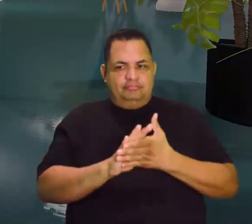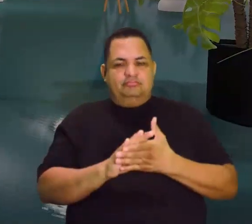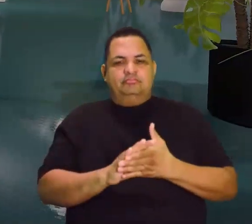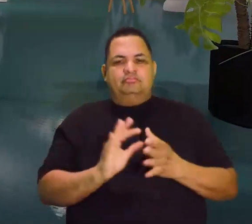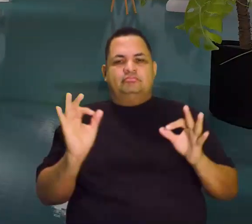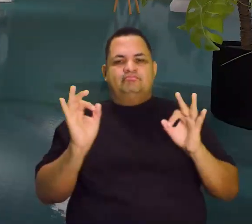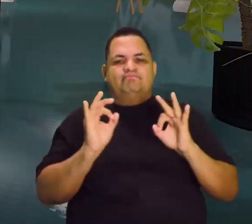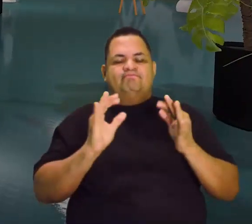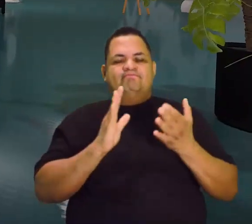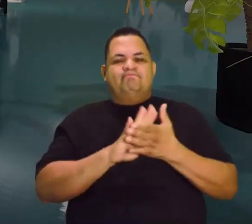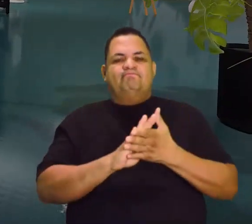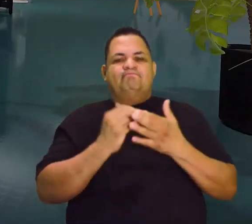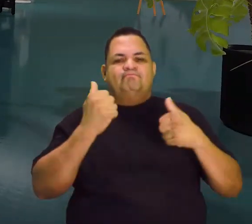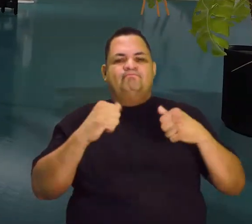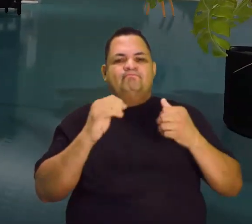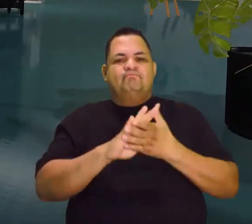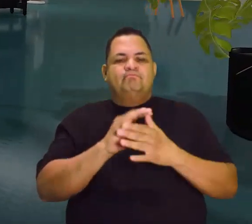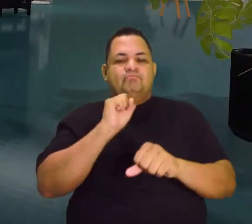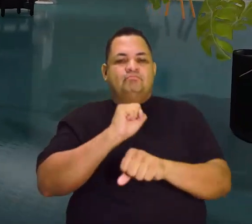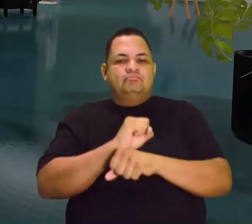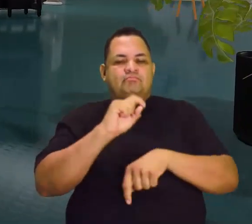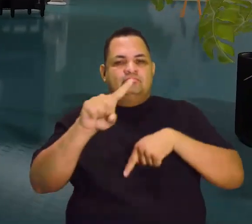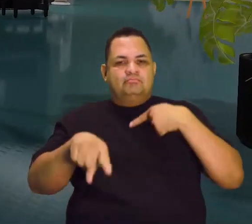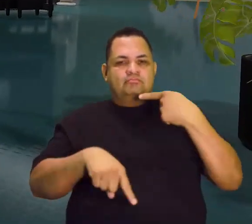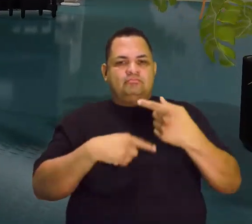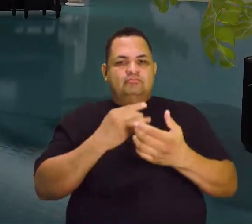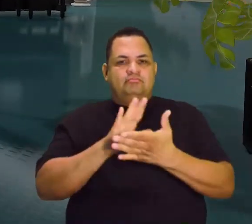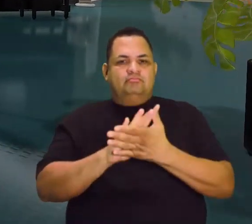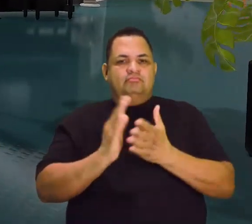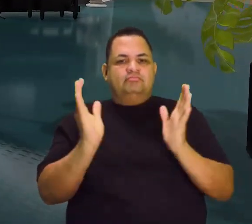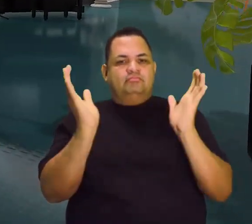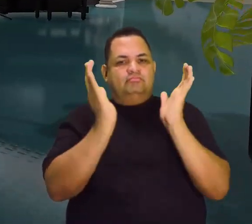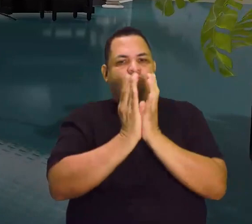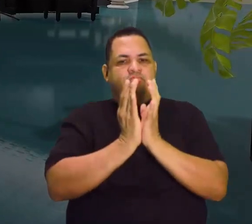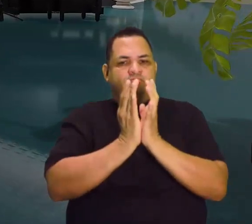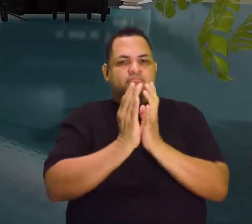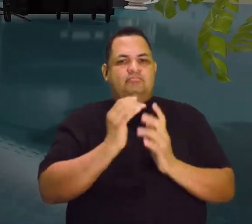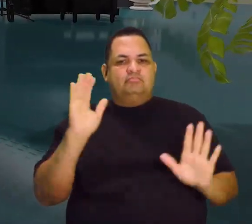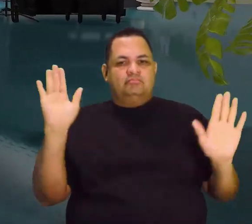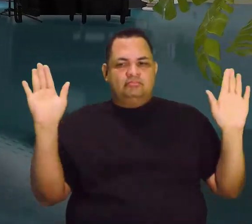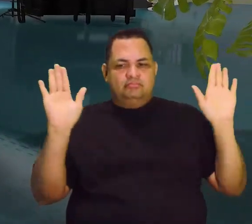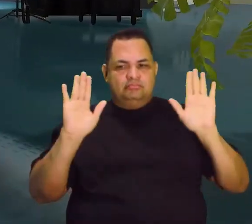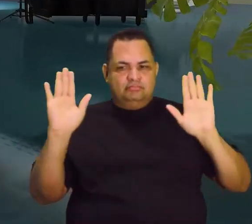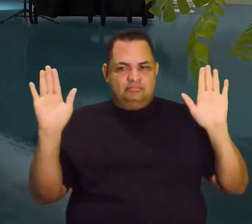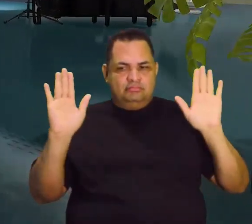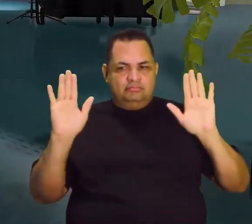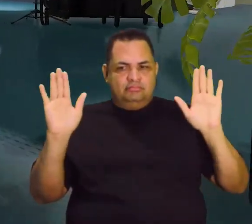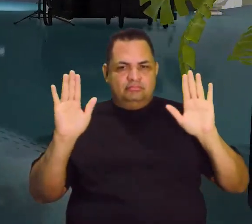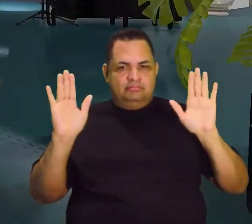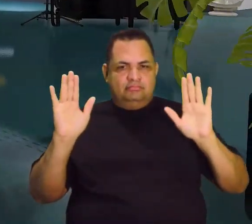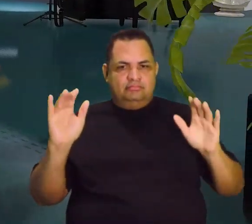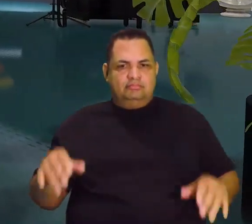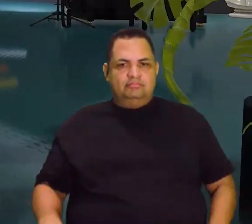uma ótima avaliação e aguardo vocês nas próximas unidades. Tchau, tchau!